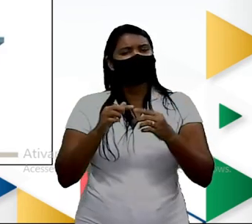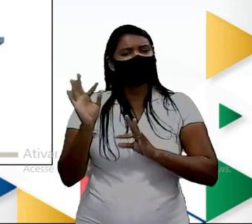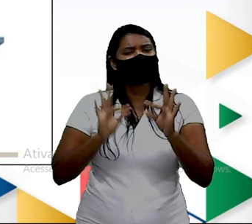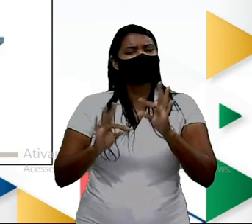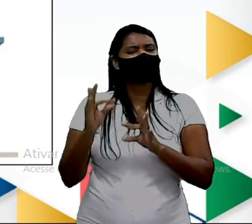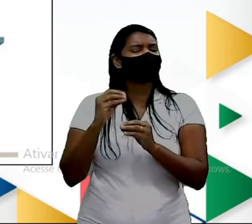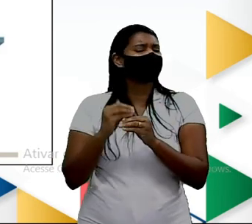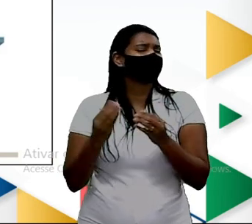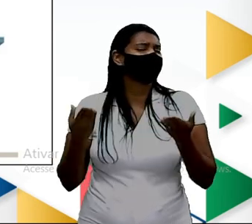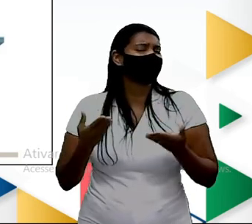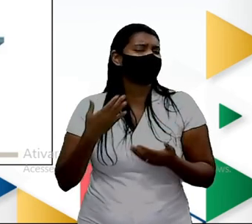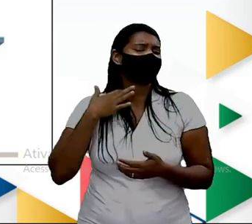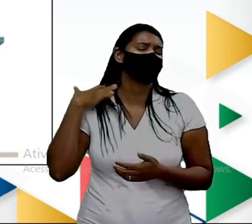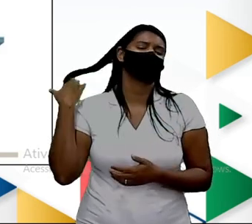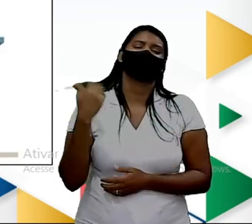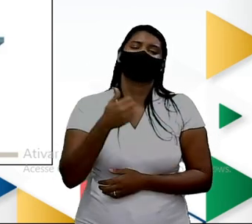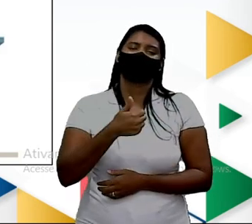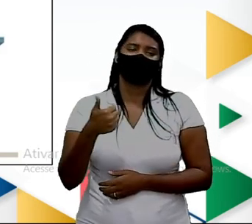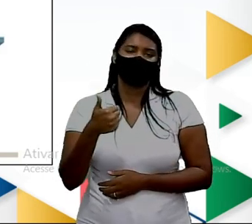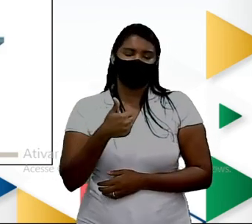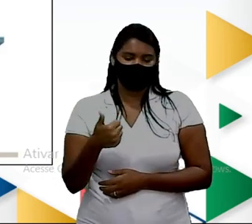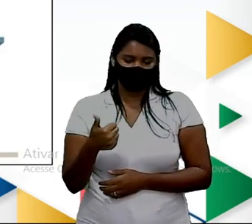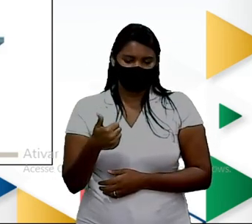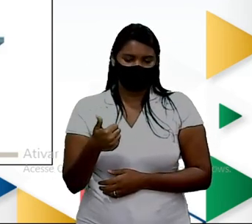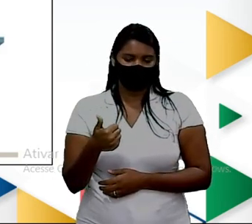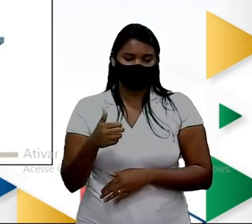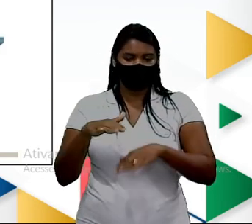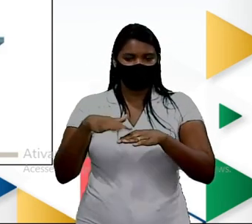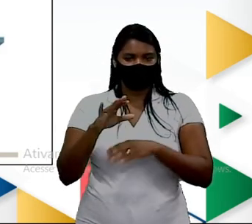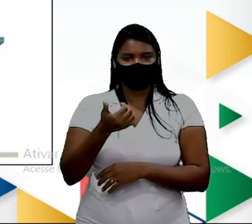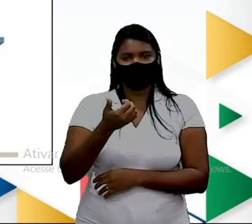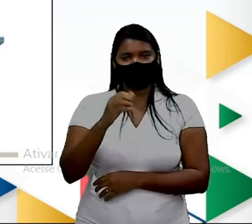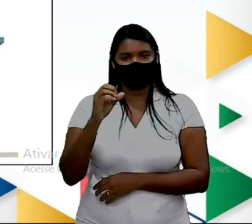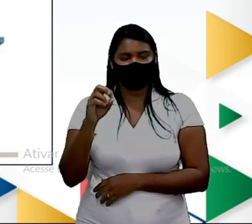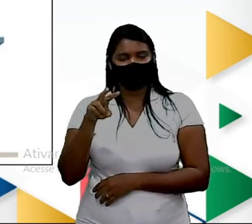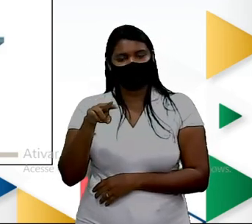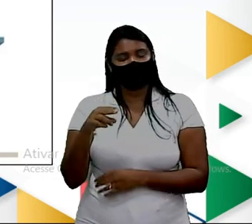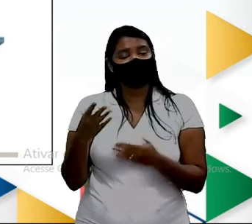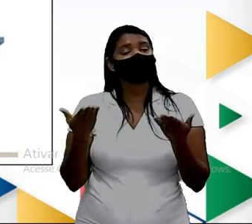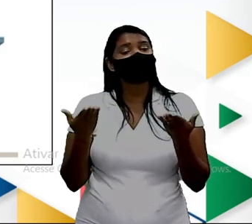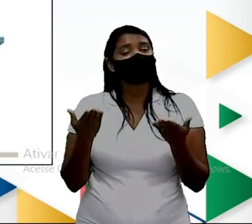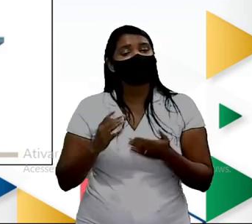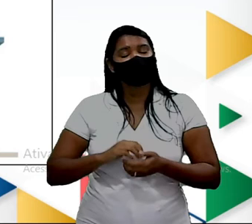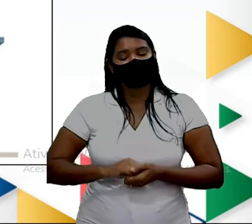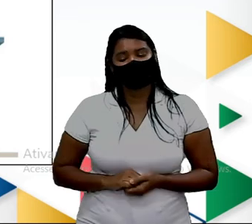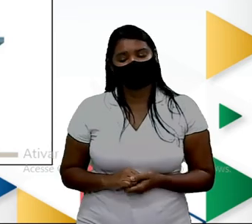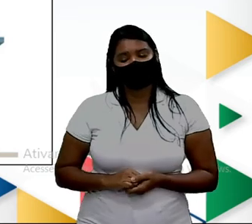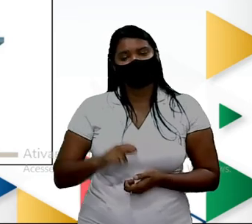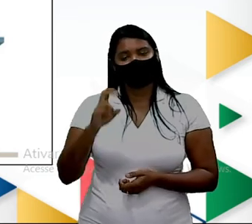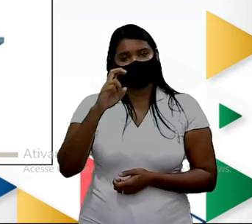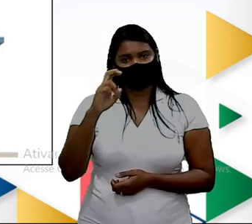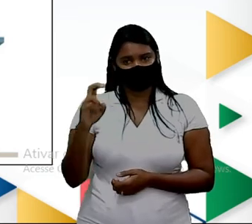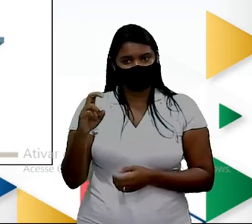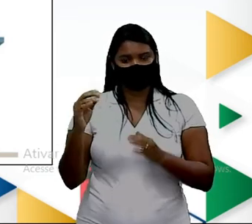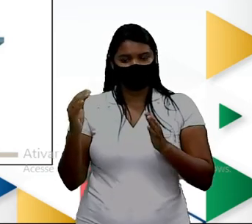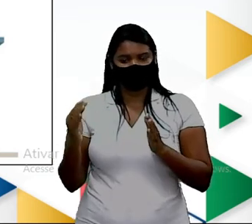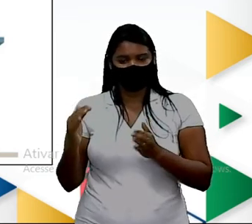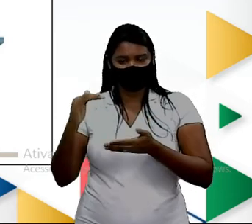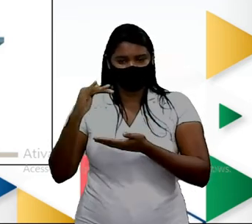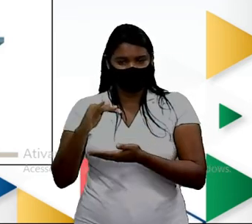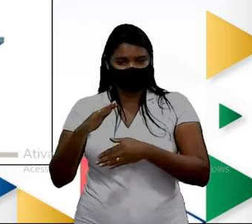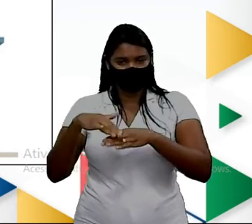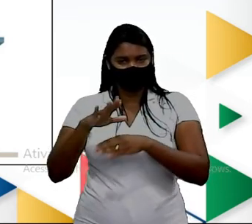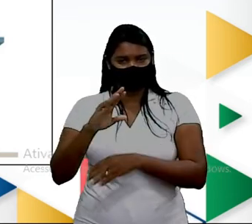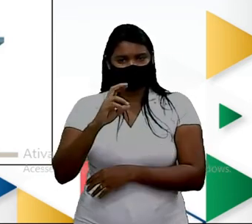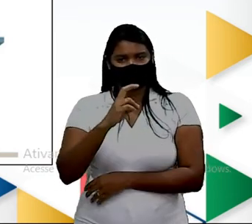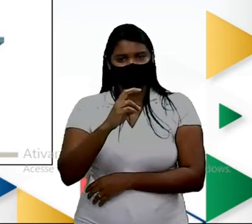aí? Qual é? 11 caixas de um lado mais 100 gramas é igual a quanto? A 5 caixas mais 500